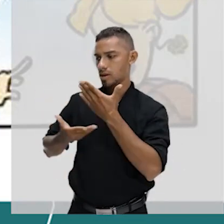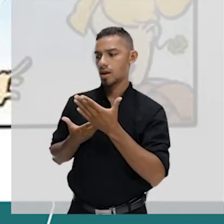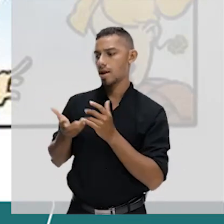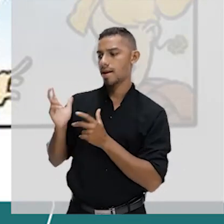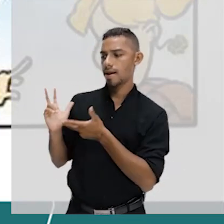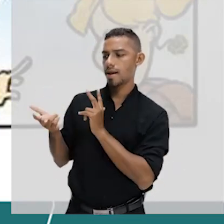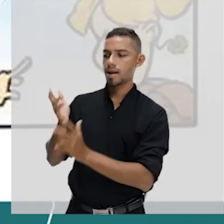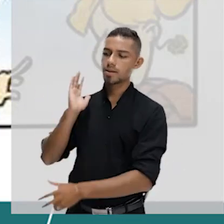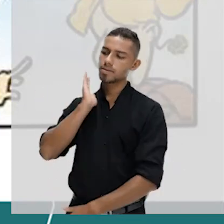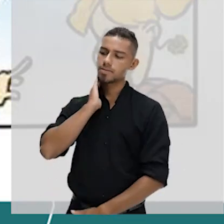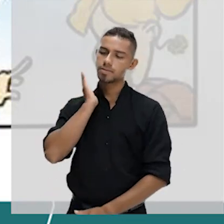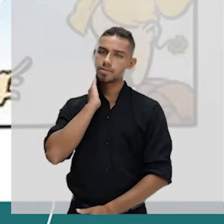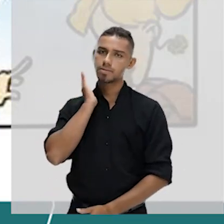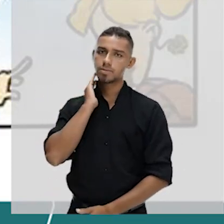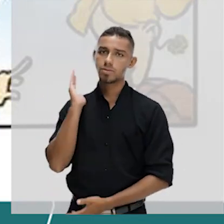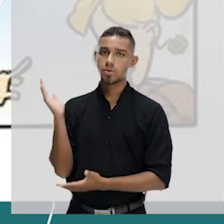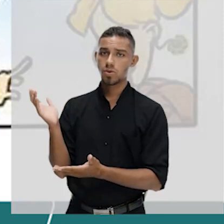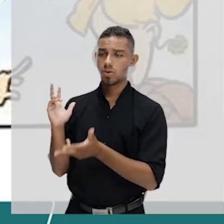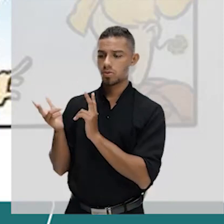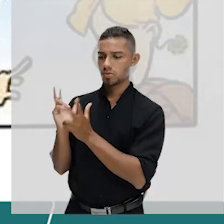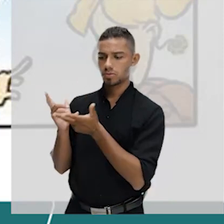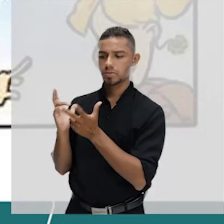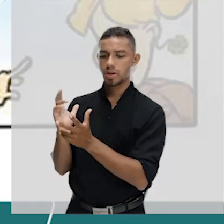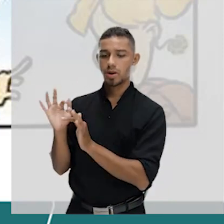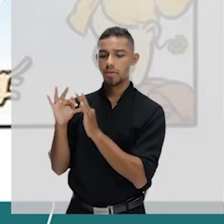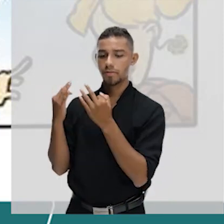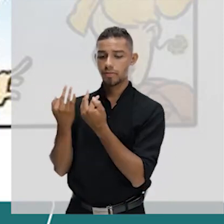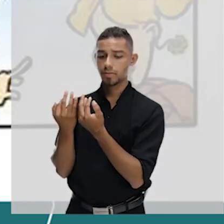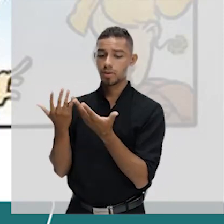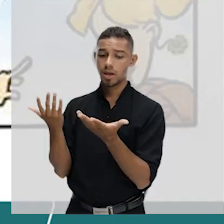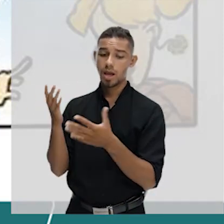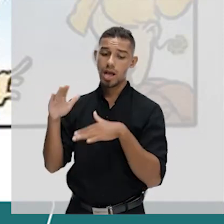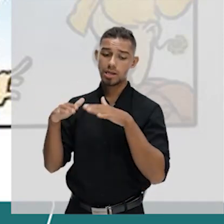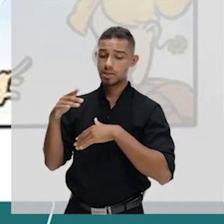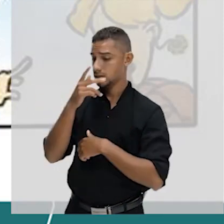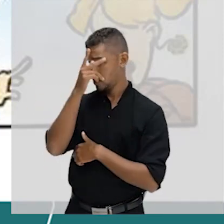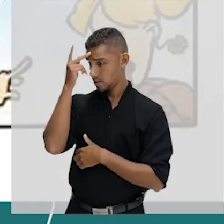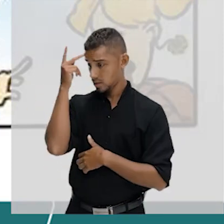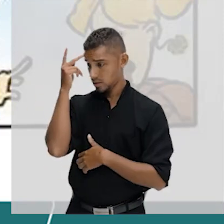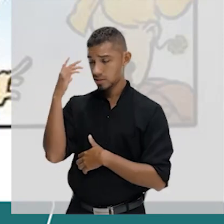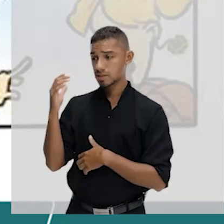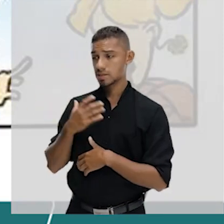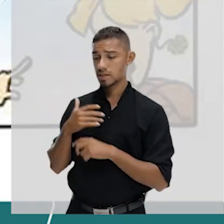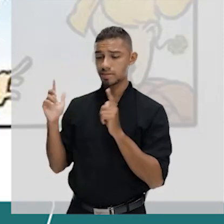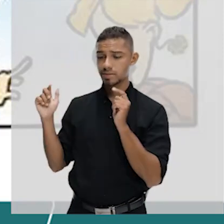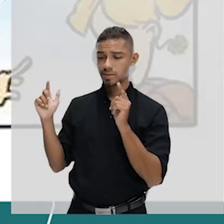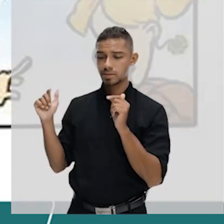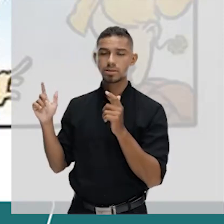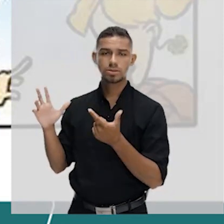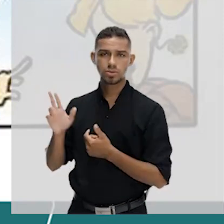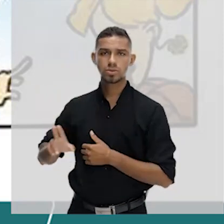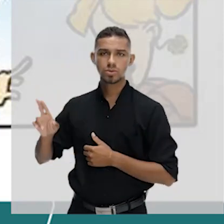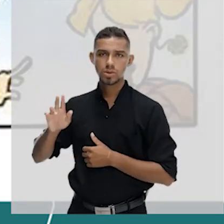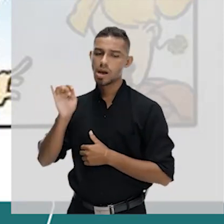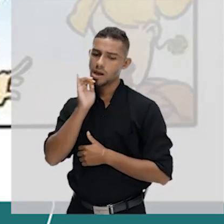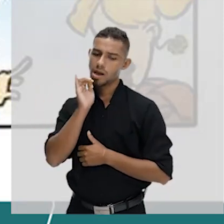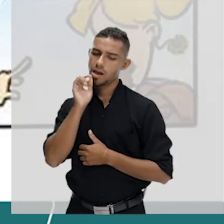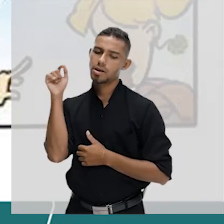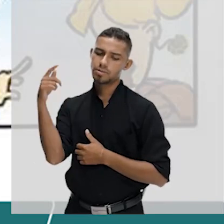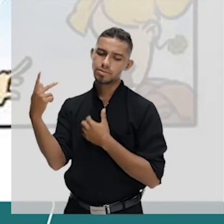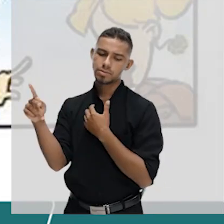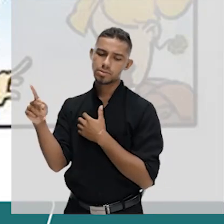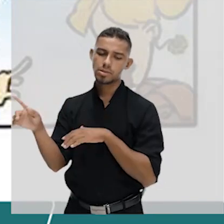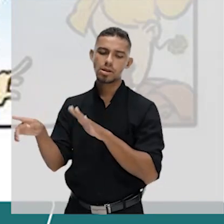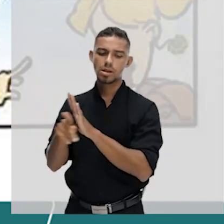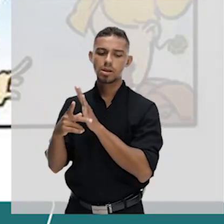conversando com amigos, conversando com familiares, a gente acaba tendo muitos vícios de linguagem. E aí, para esses vícios de